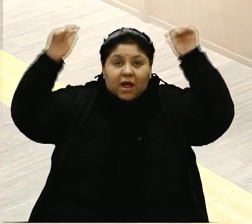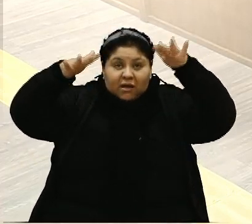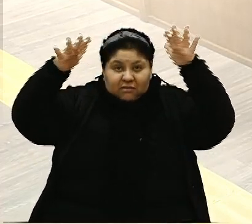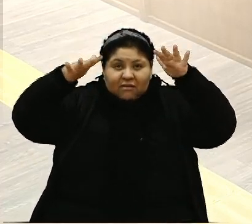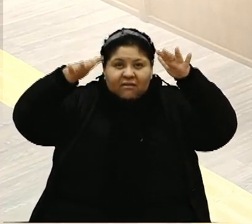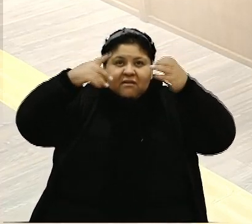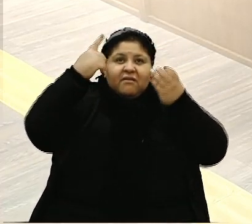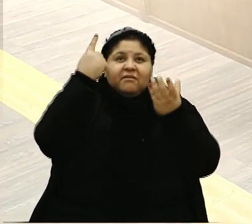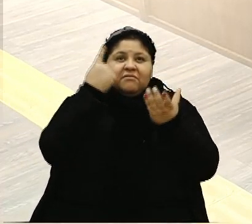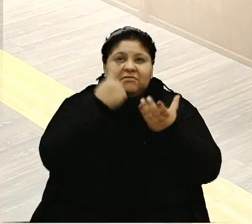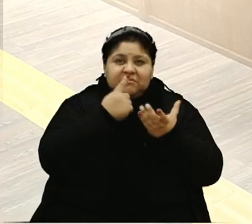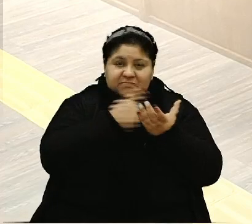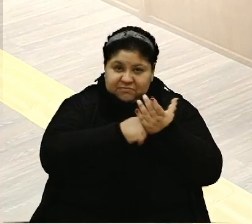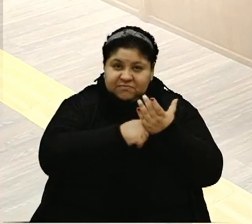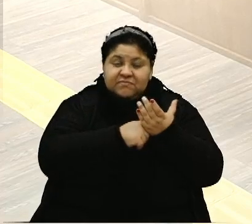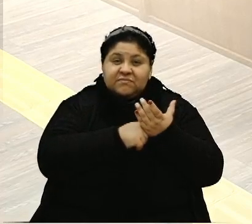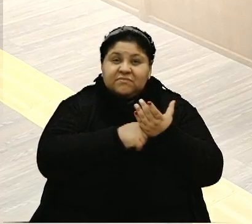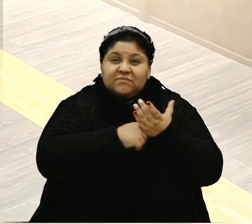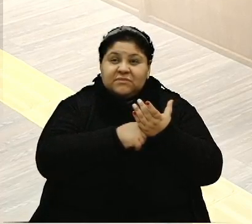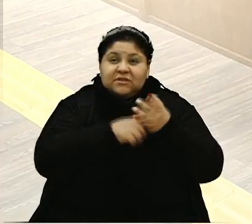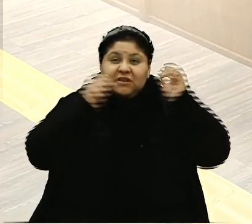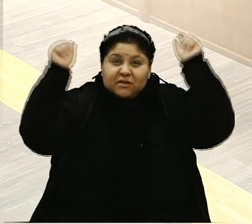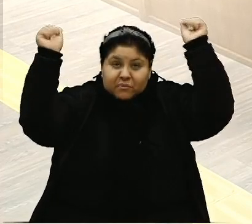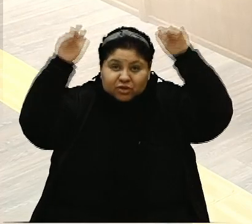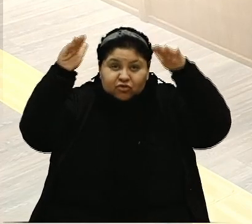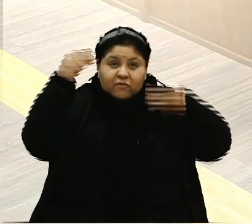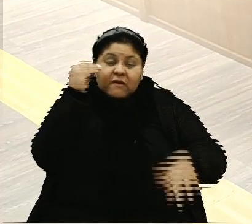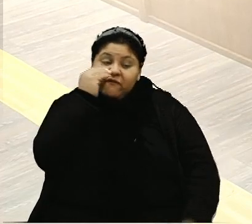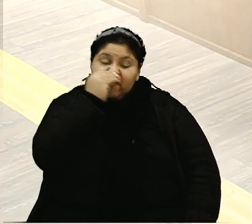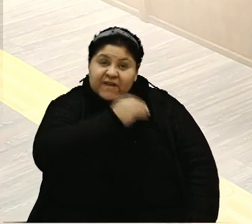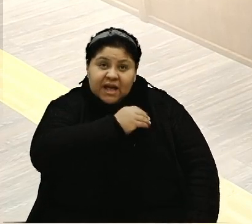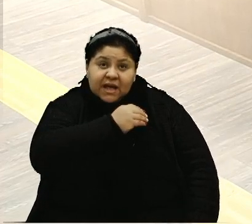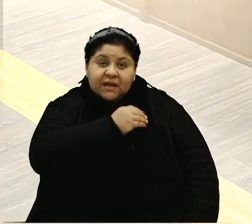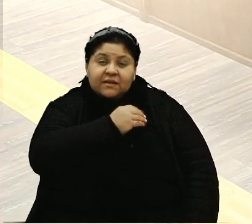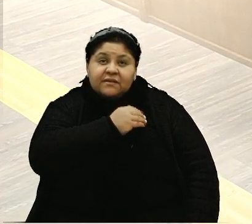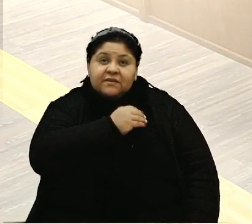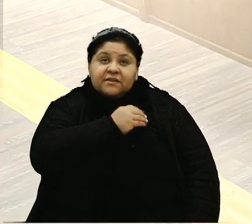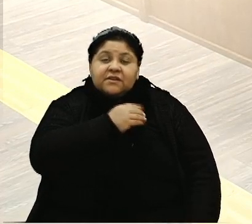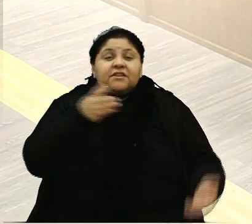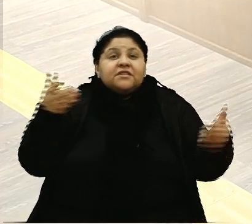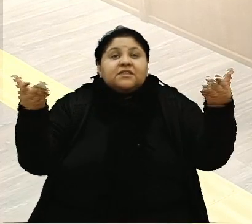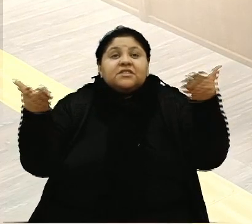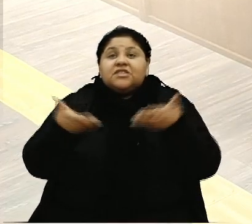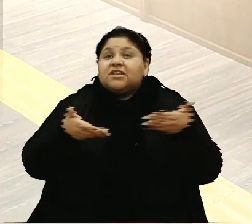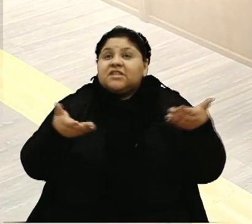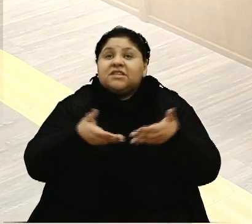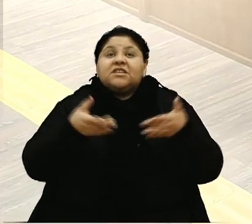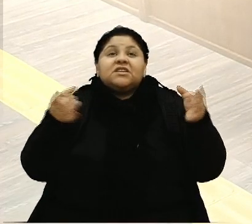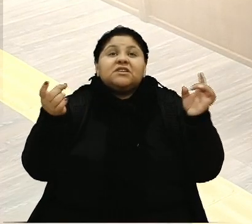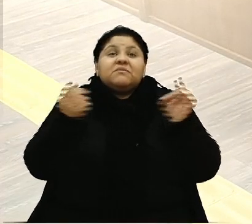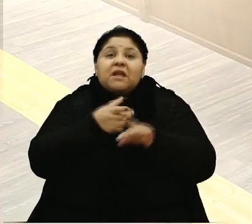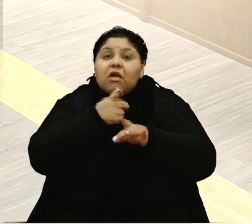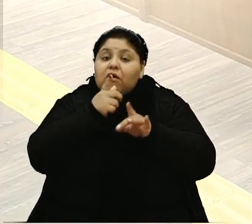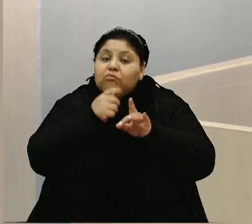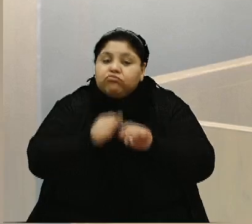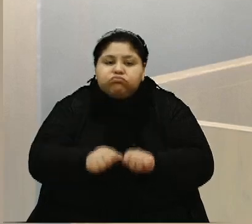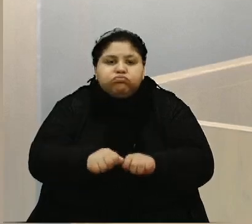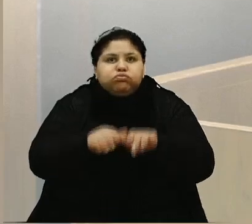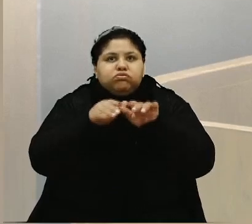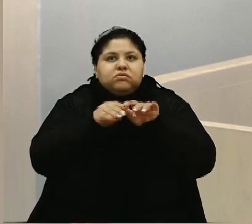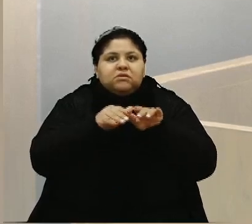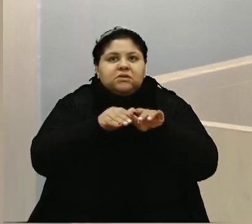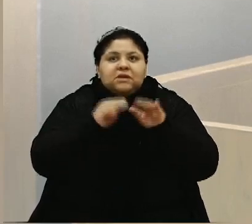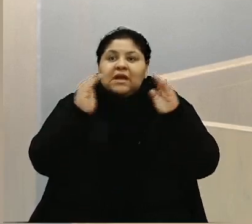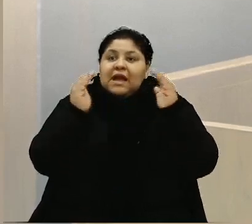concordar aqui, foi uma chuva fraca. E mesmo assim, já foi o suficiente para alagar a casa de